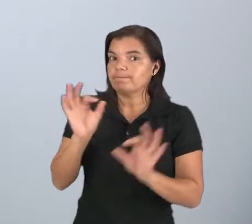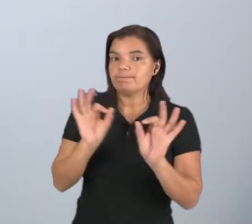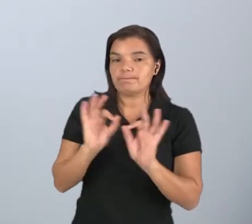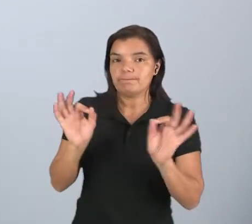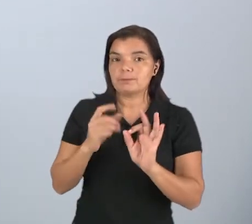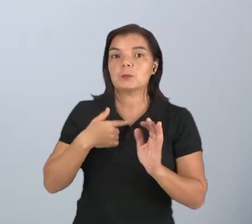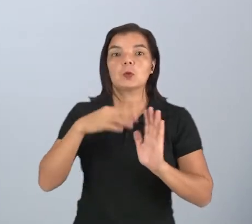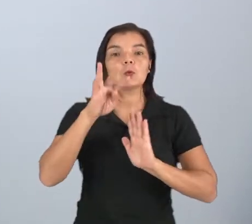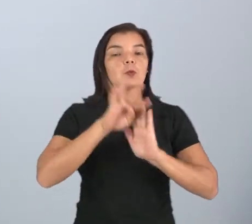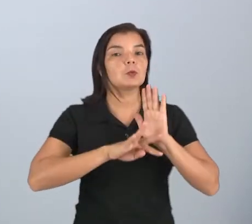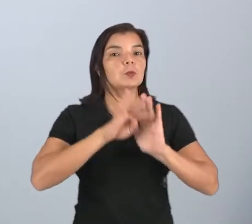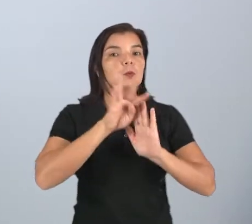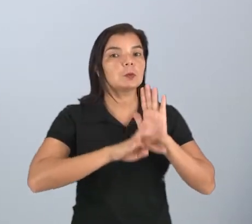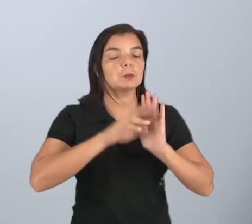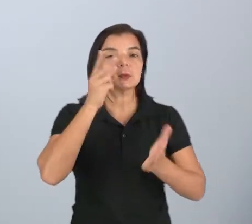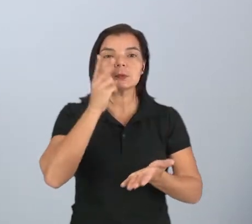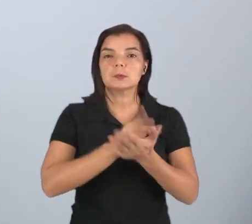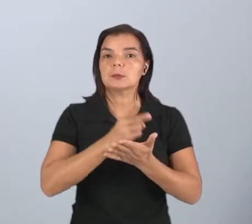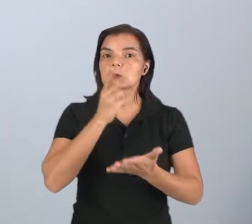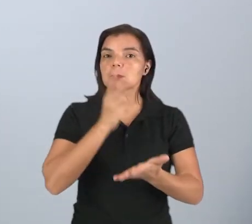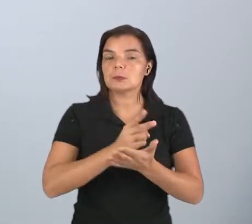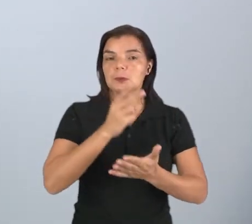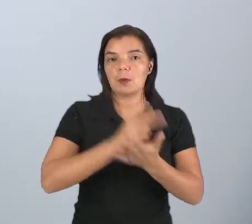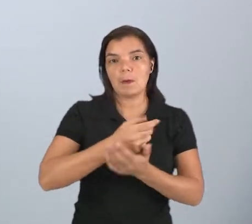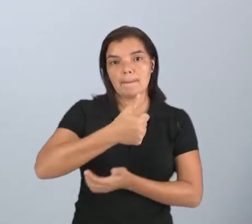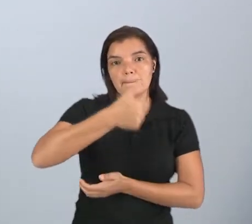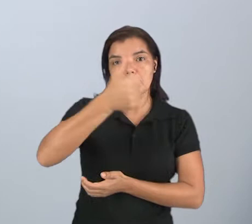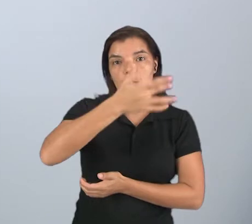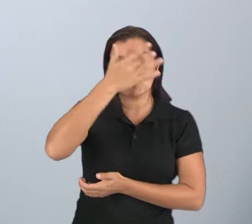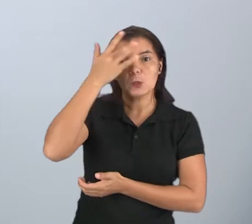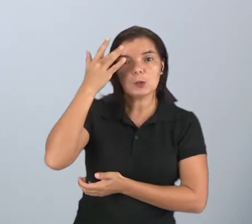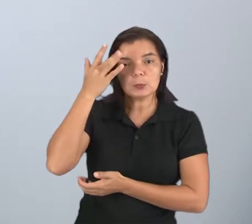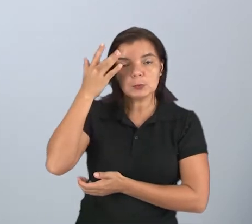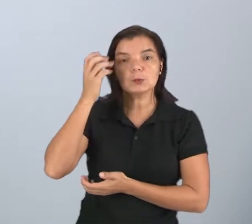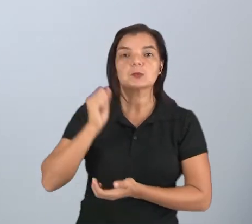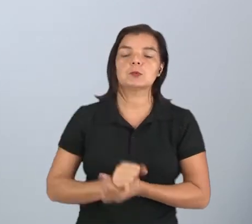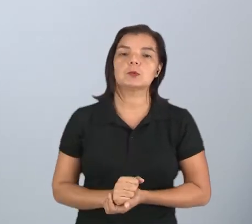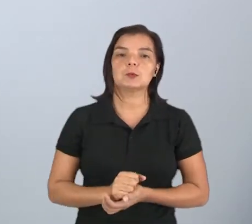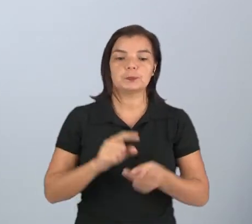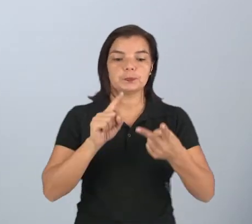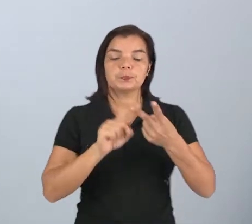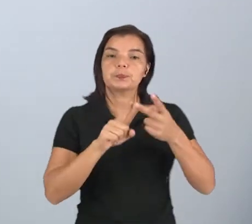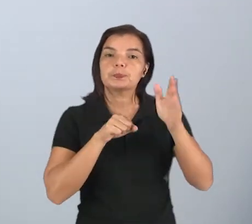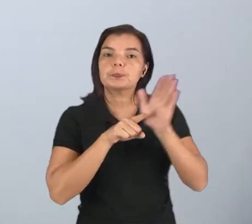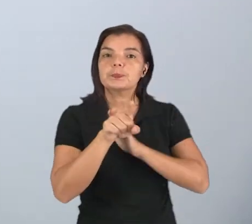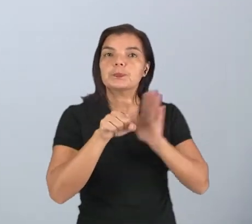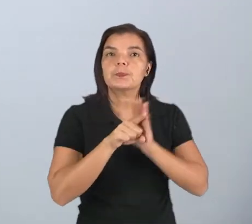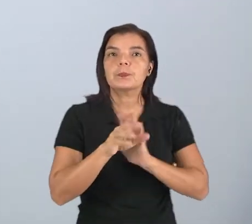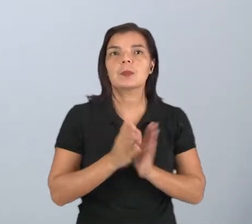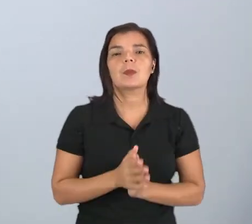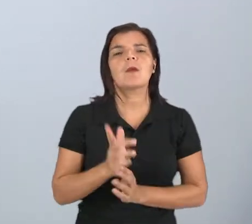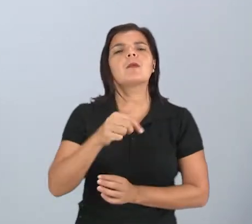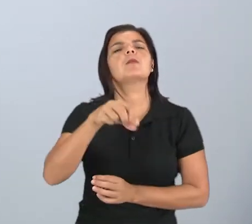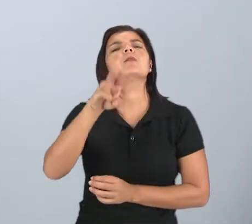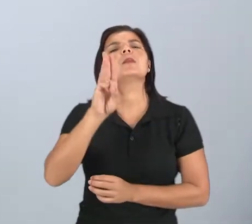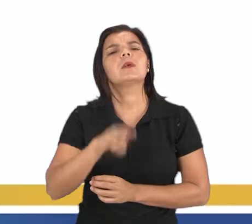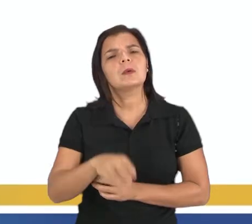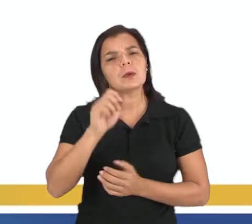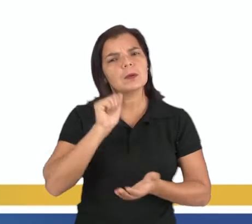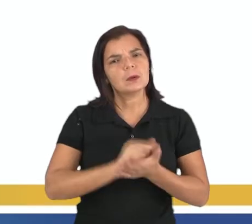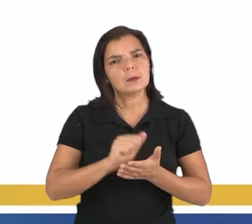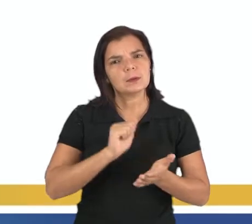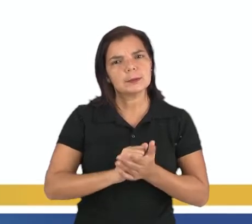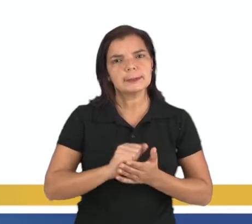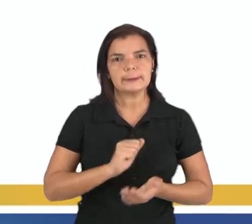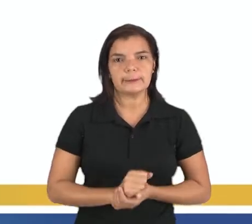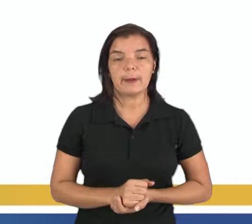o meu texto deve ser escrito sempre em primeira pessoa. Segunda pergunta. Para quem eu vou